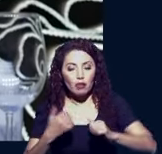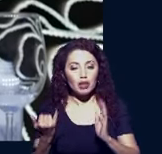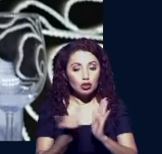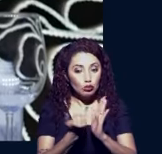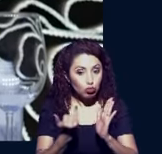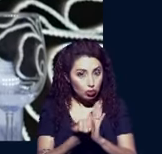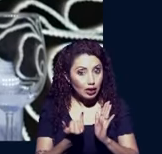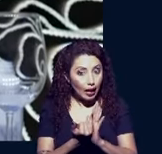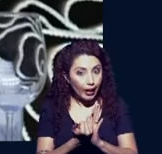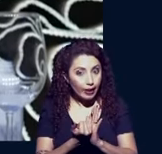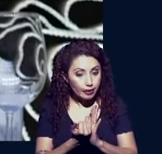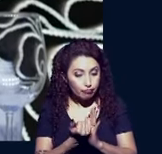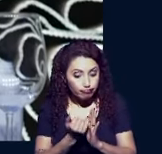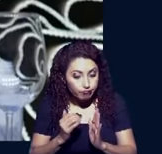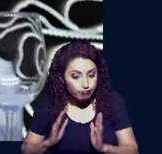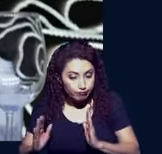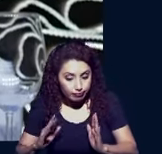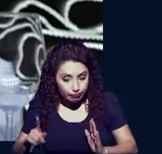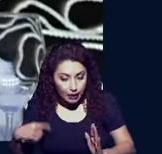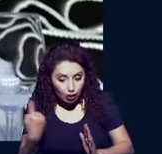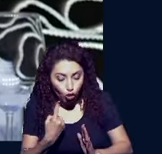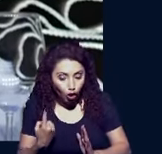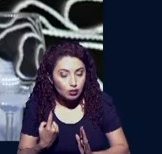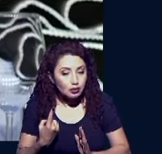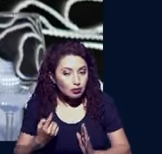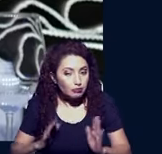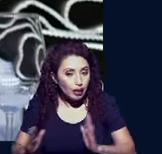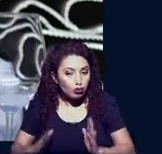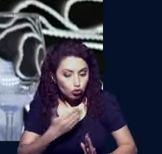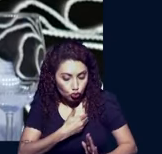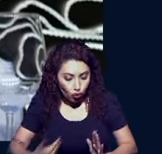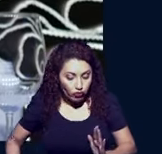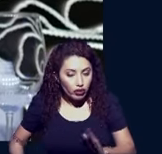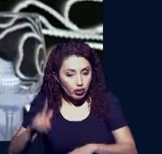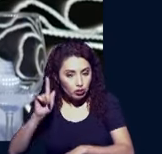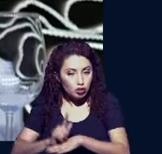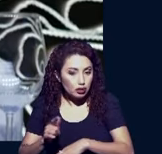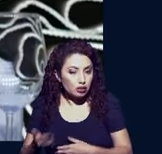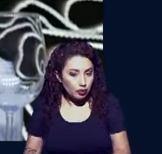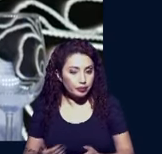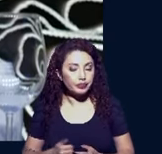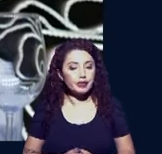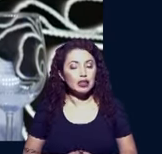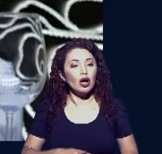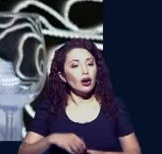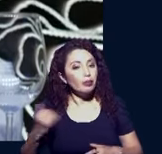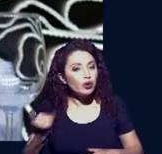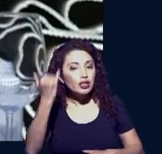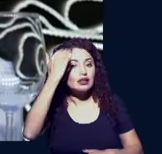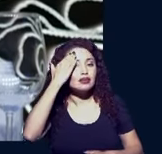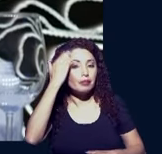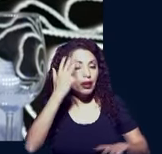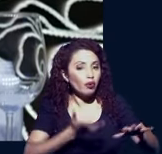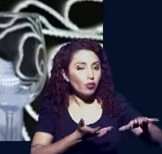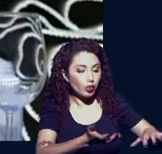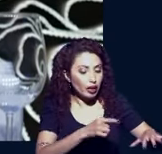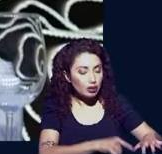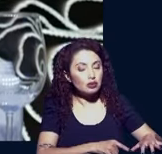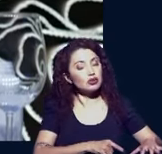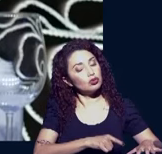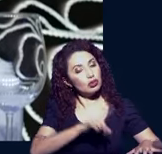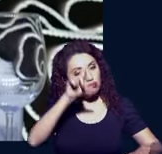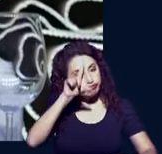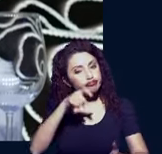porque também é bom que a gente Observe que o Congresso Nacional tem tomado medidas nesses